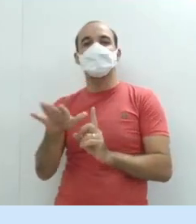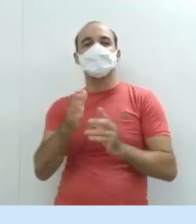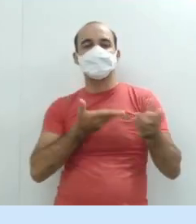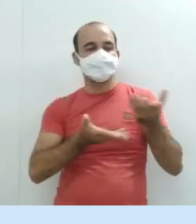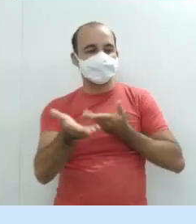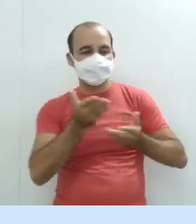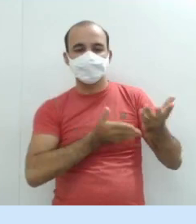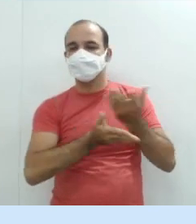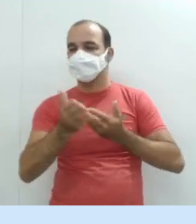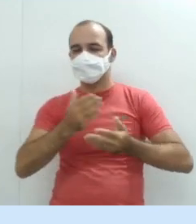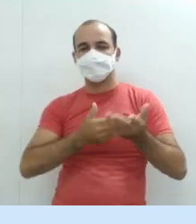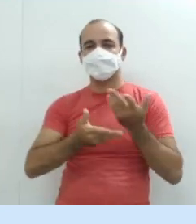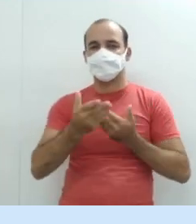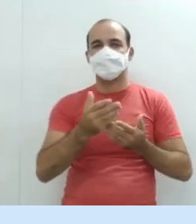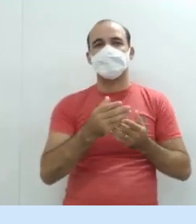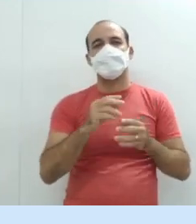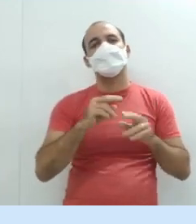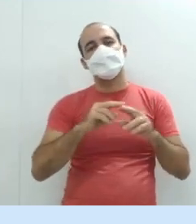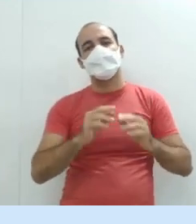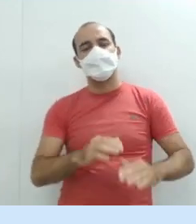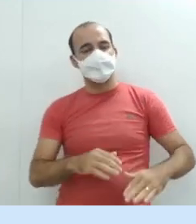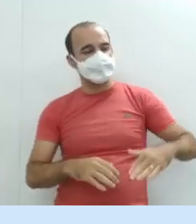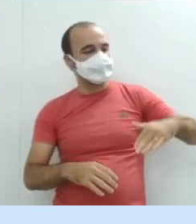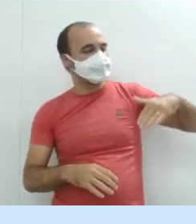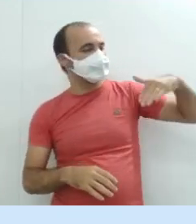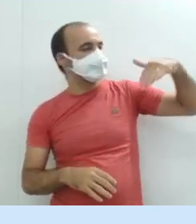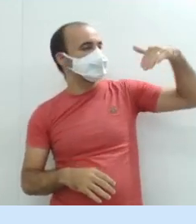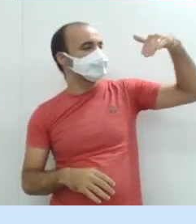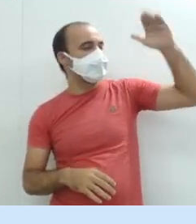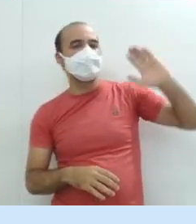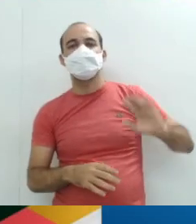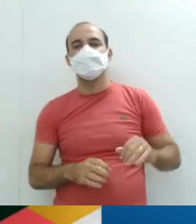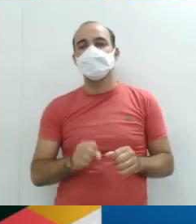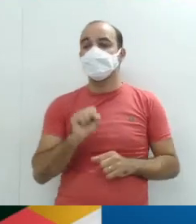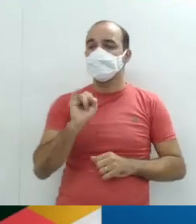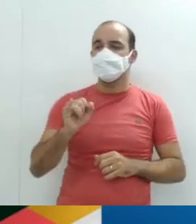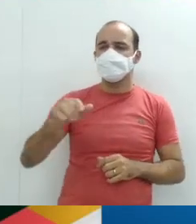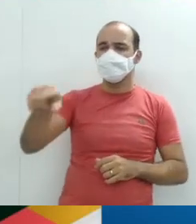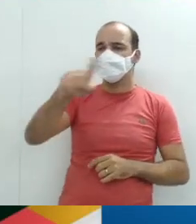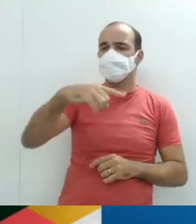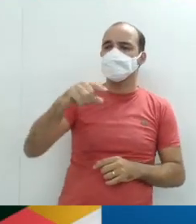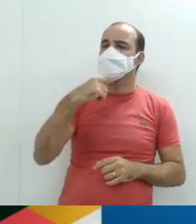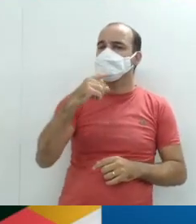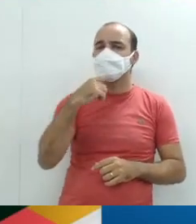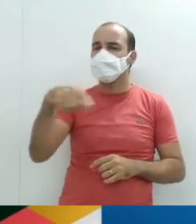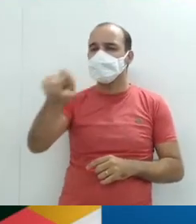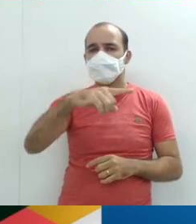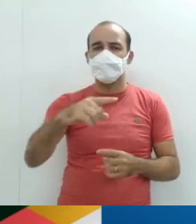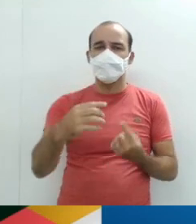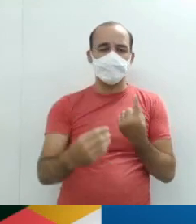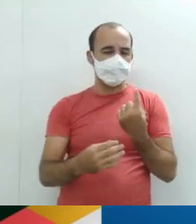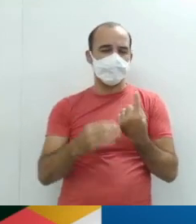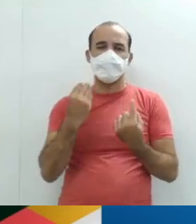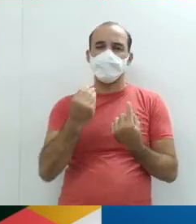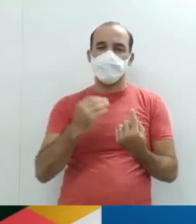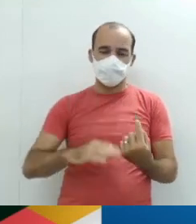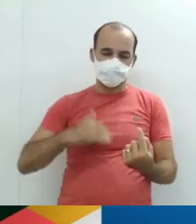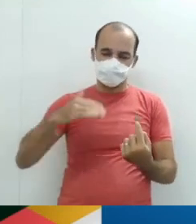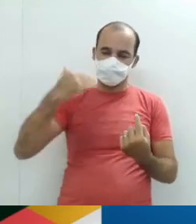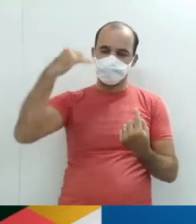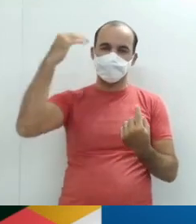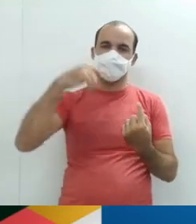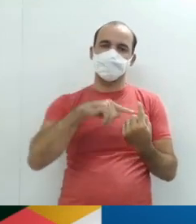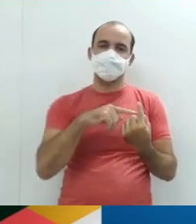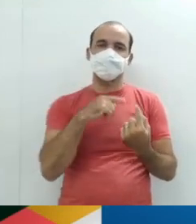de nossa constante transformação. Se o outro não existir, eu não sou transformado, e se o outro não existir, eu